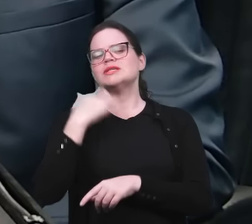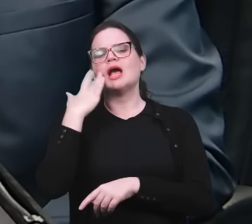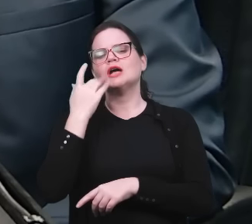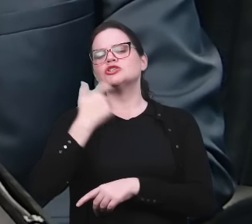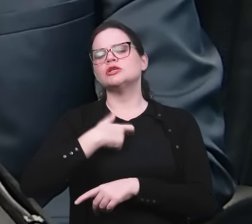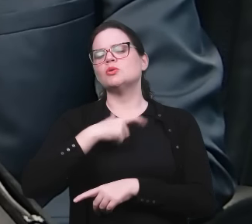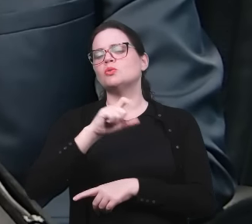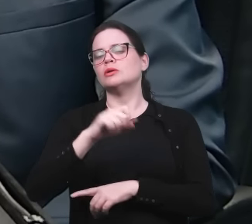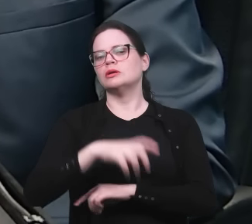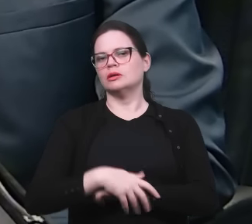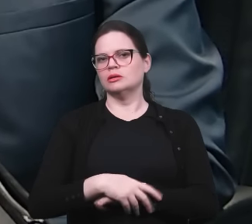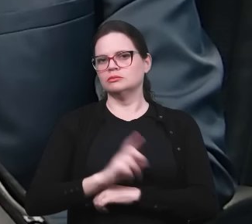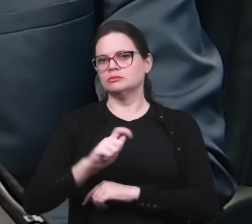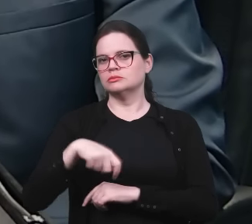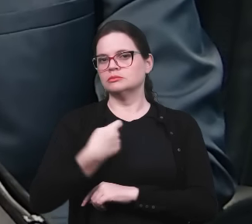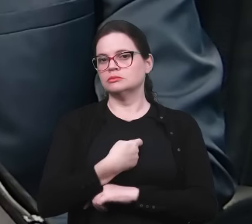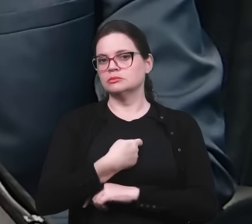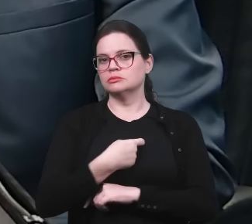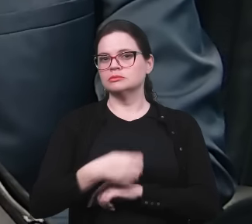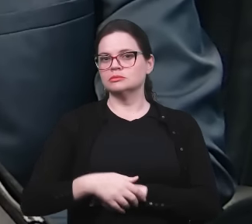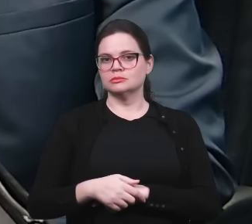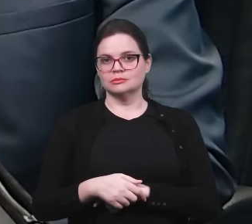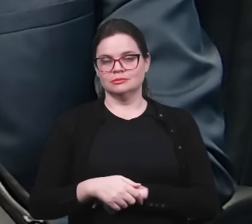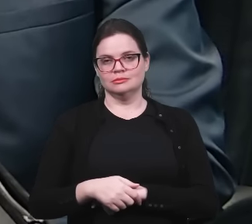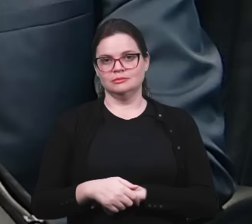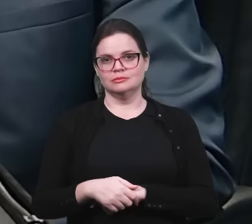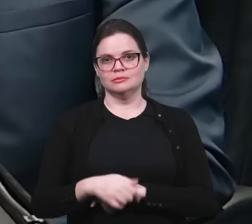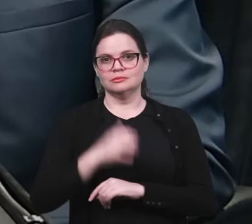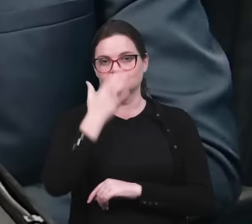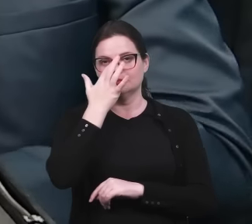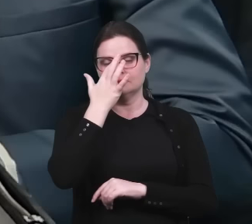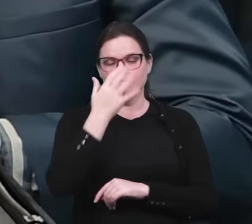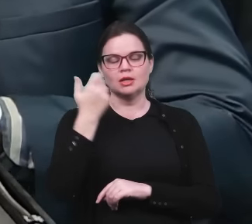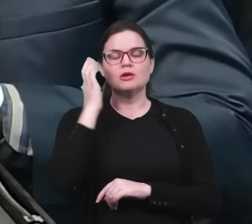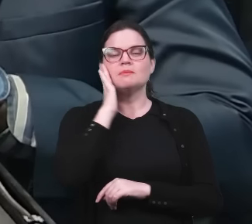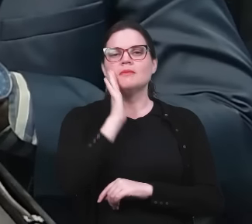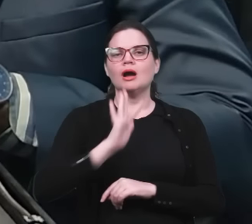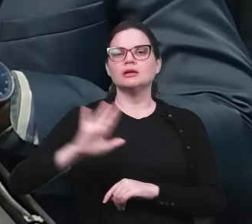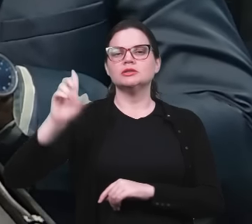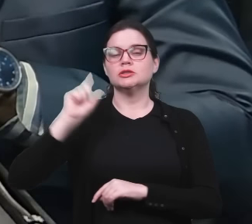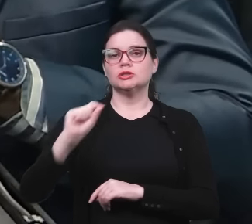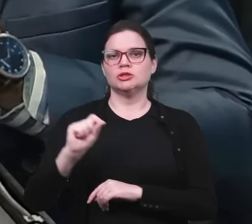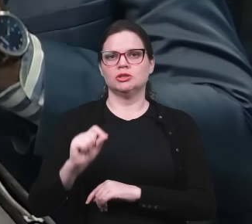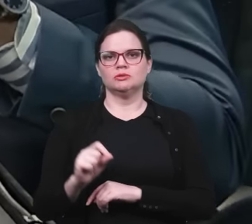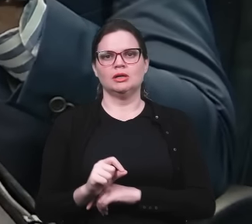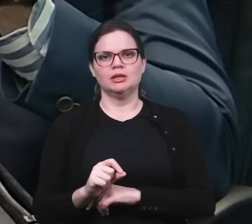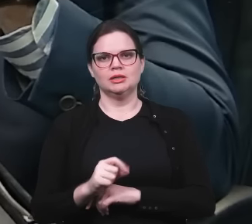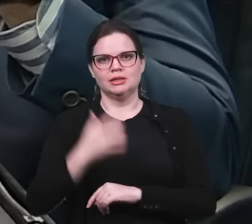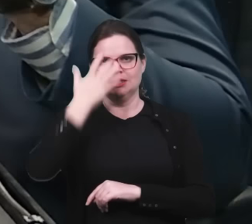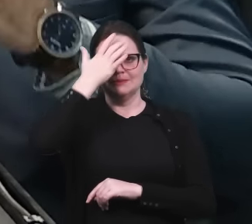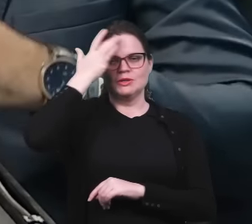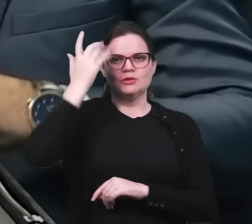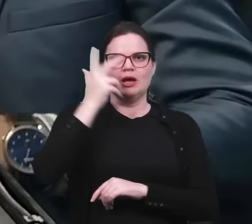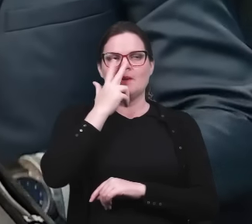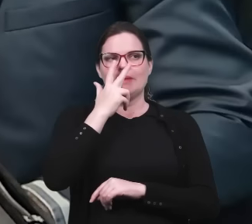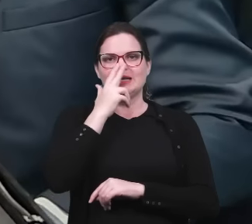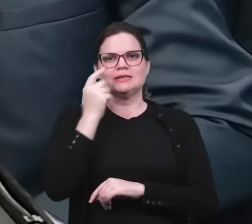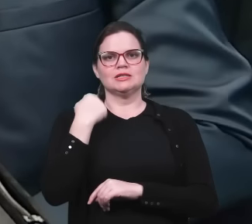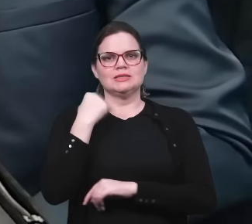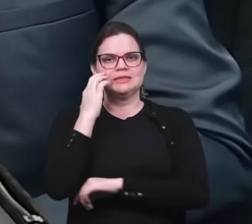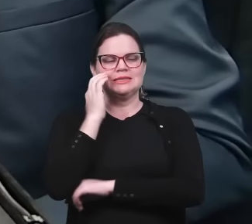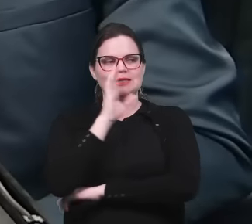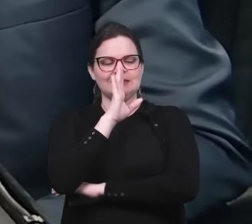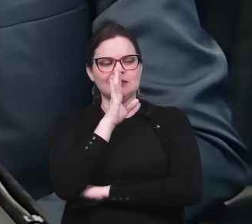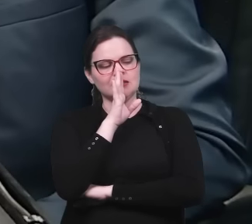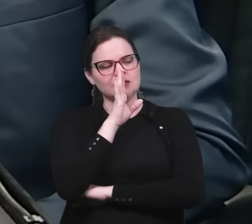que eu sou? E essa pergunta, eu até imagino que teve um pouquinho ali, ninguém falou nada, e Pedro, um